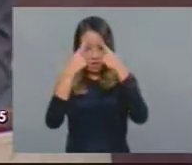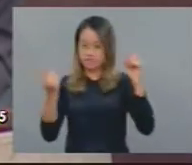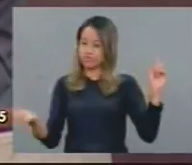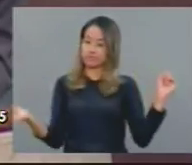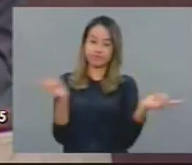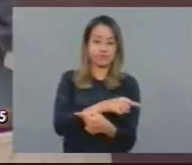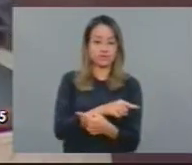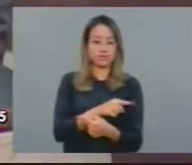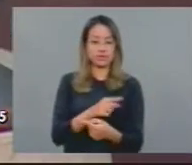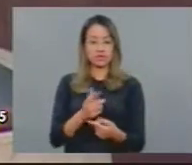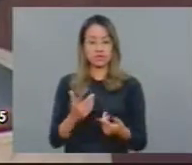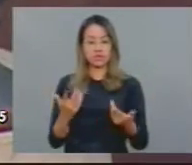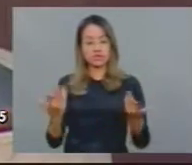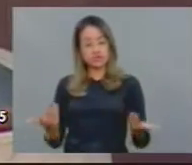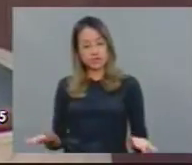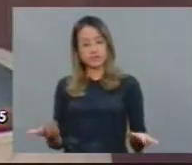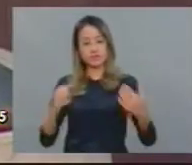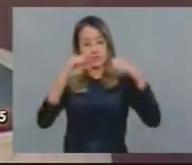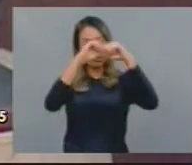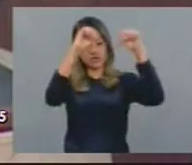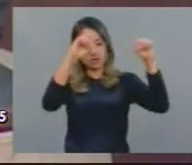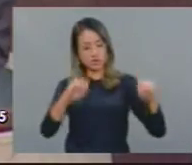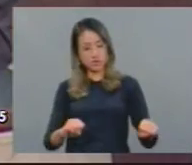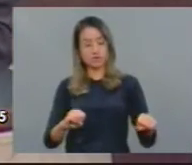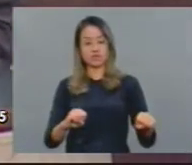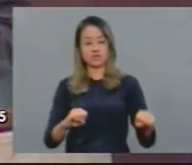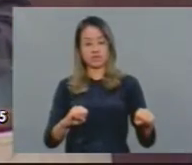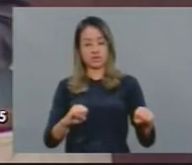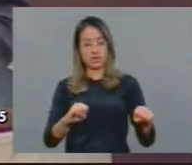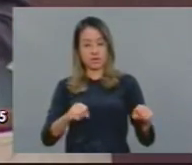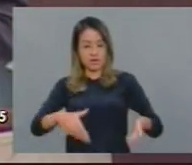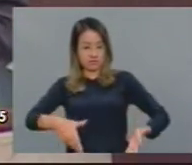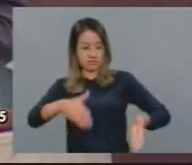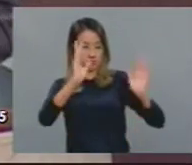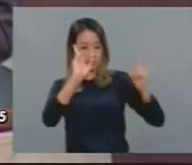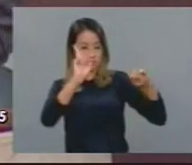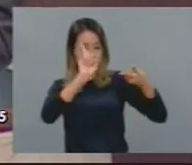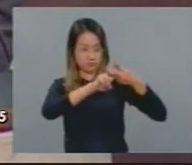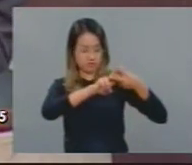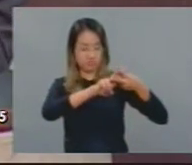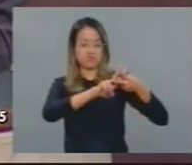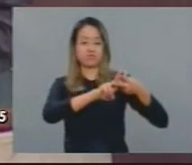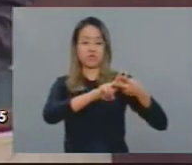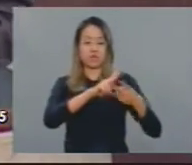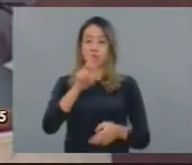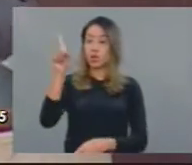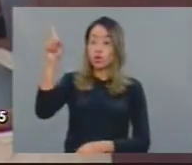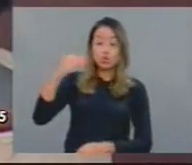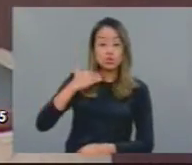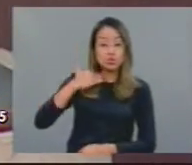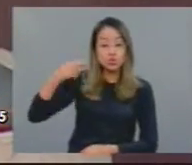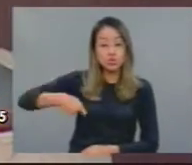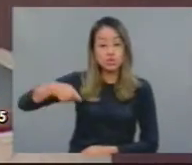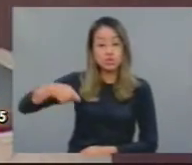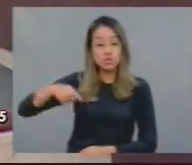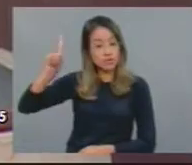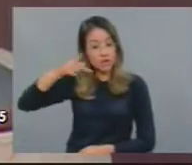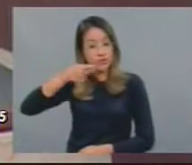R$4.000 ao mês, que são entregues a entidades privadas. O sistema, na prática,